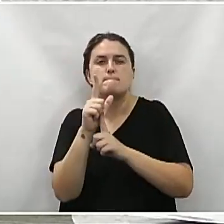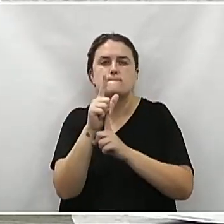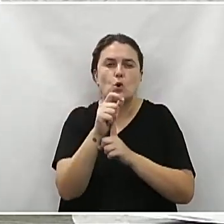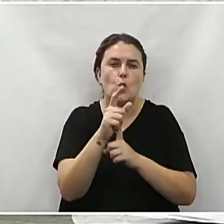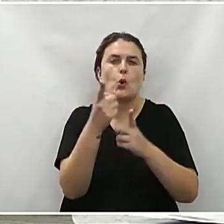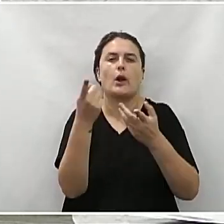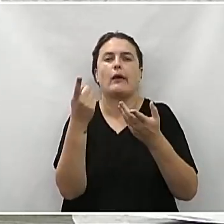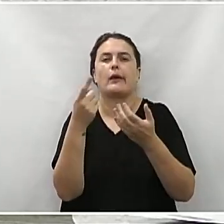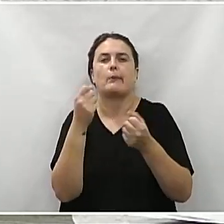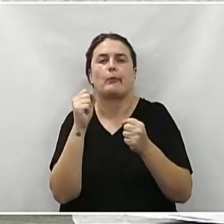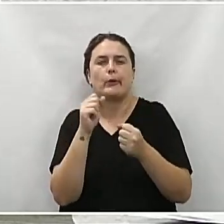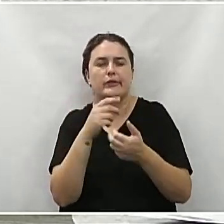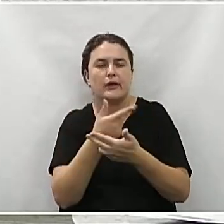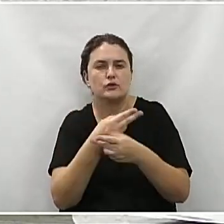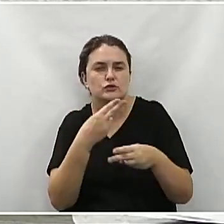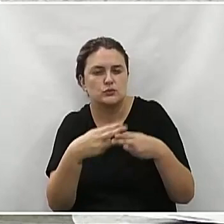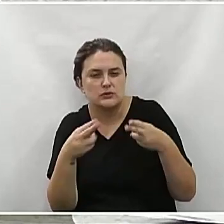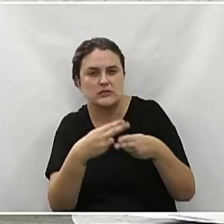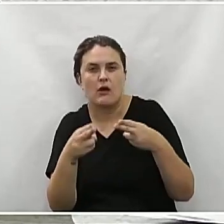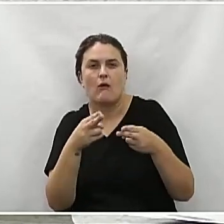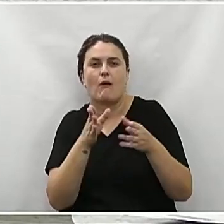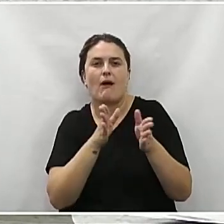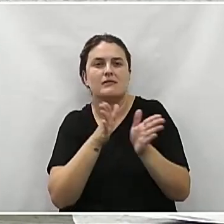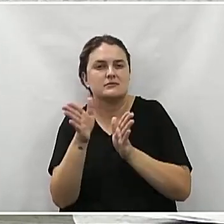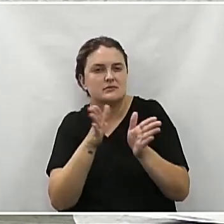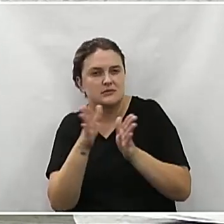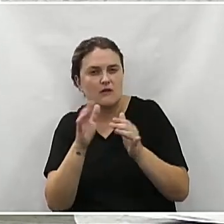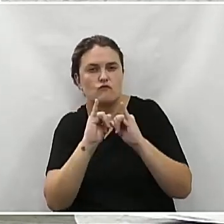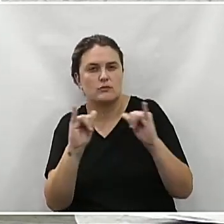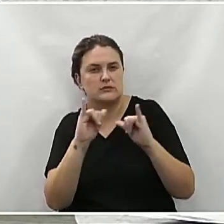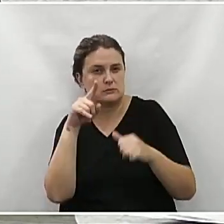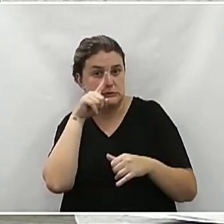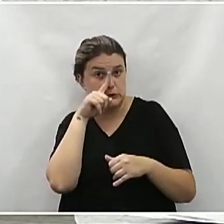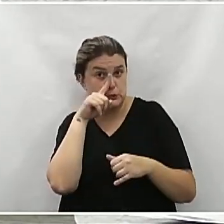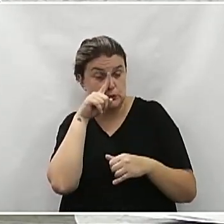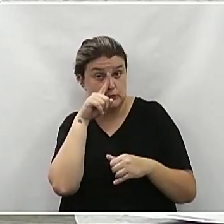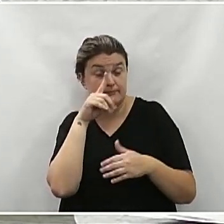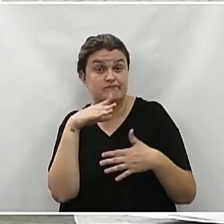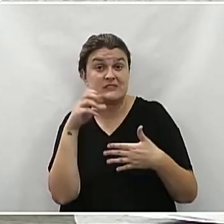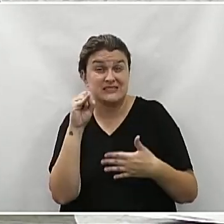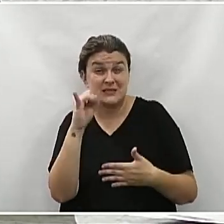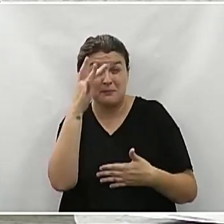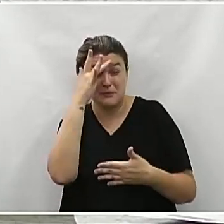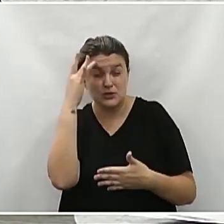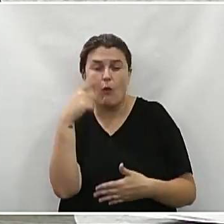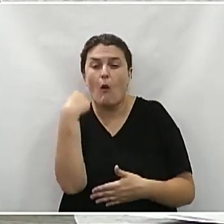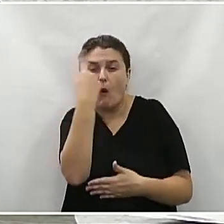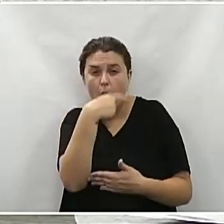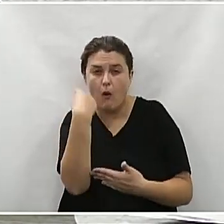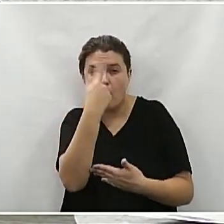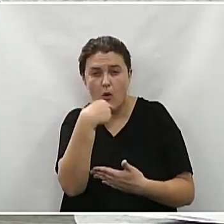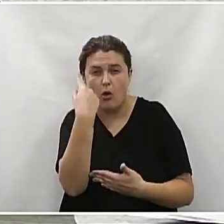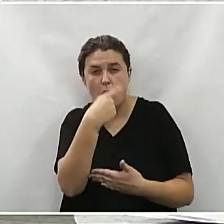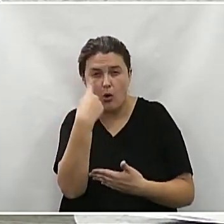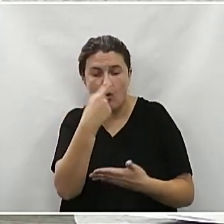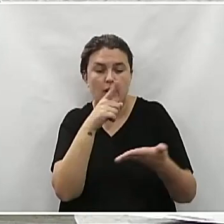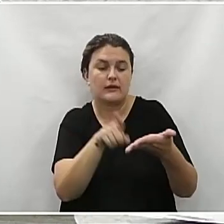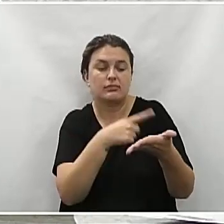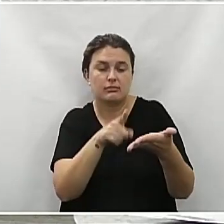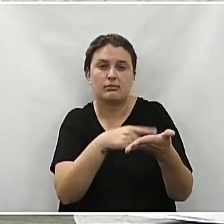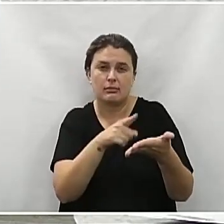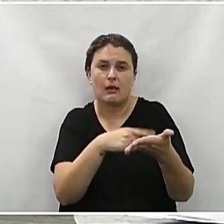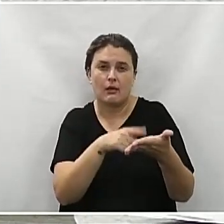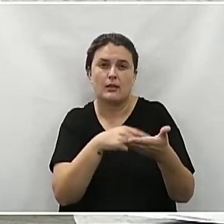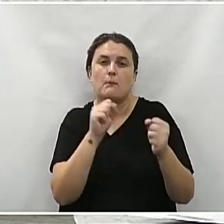exploração sexual e acesso a conteúdos inapropriados. Além disso, a exposição excessiva à internet também pode levar